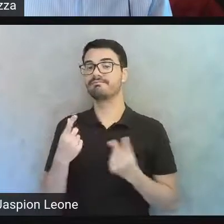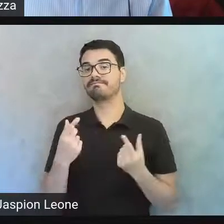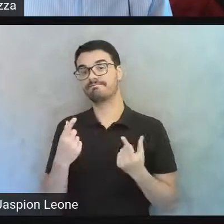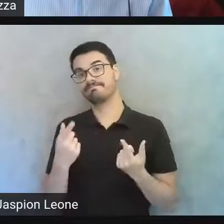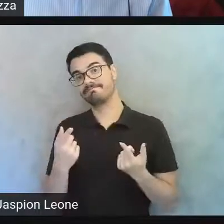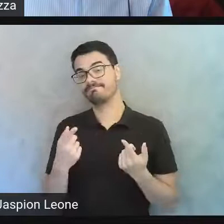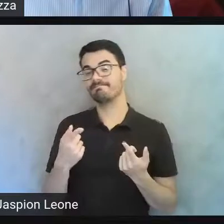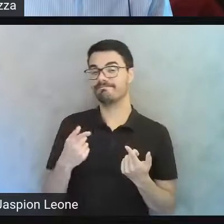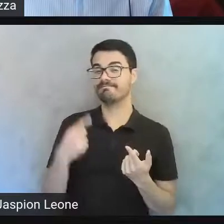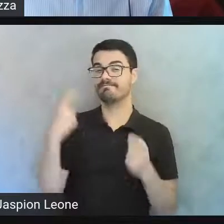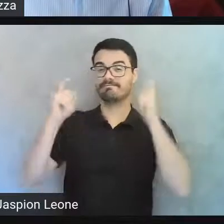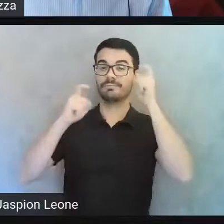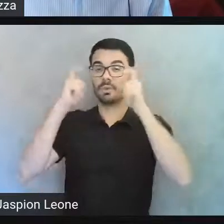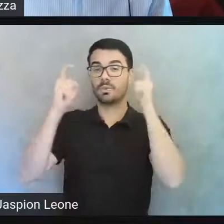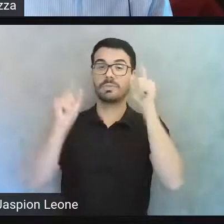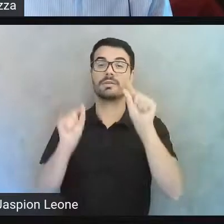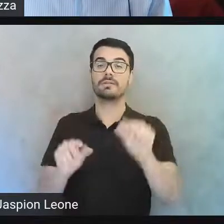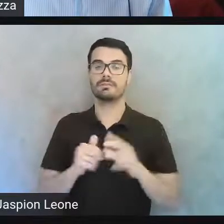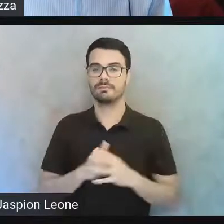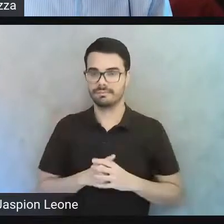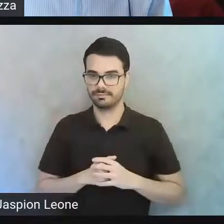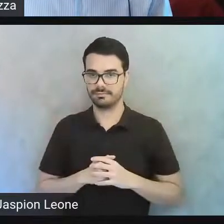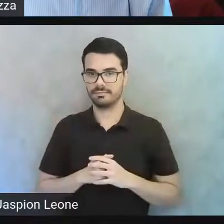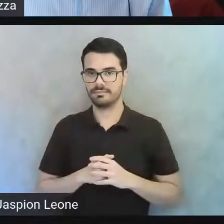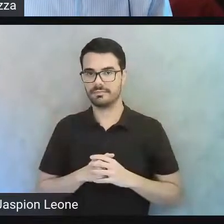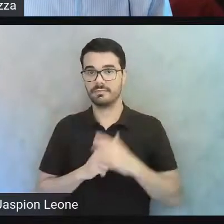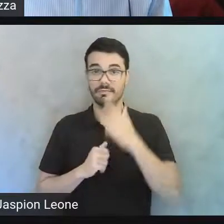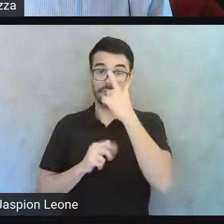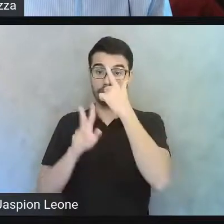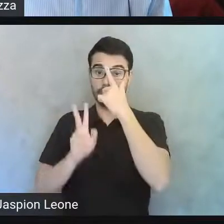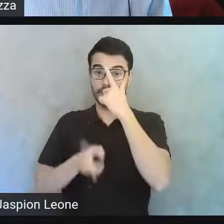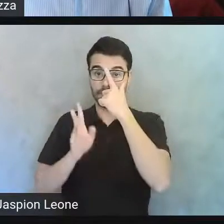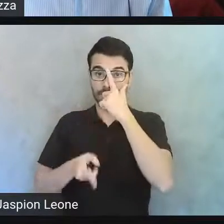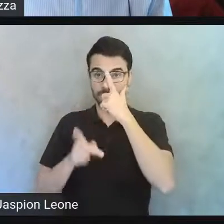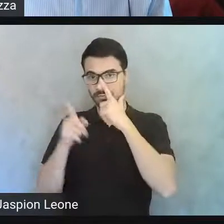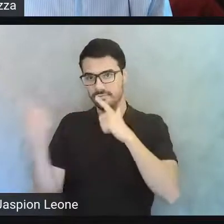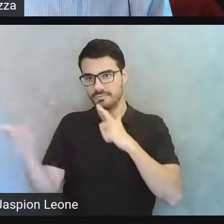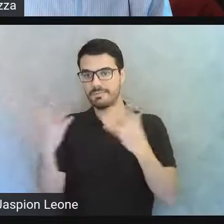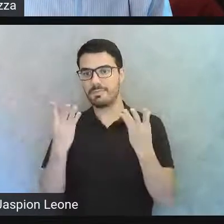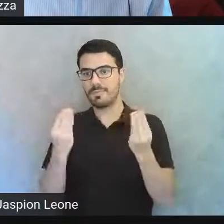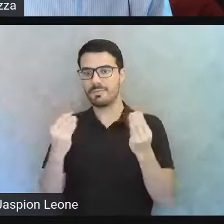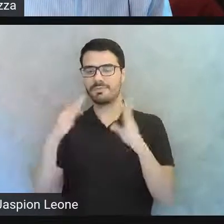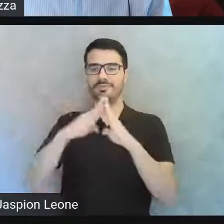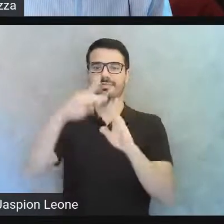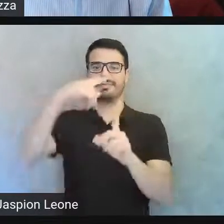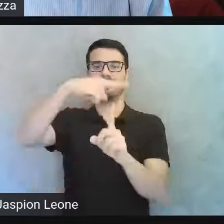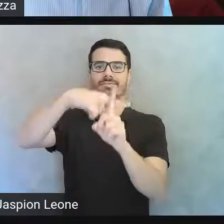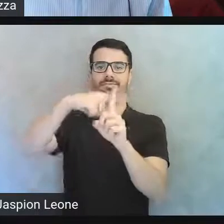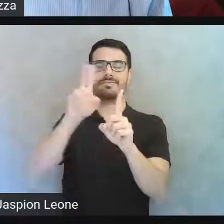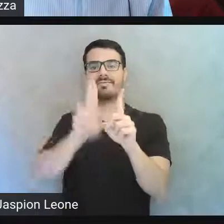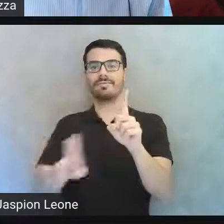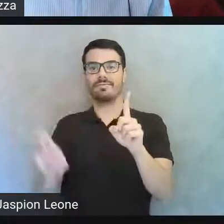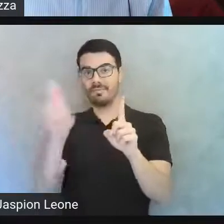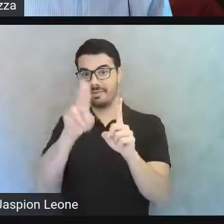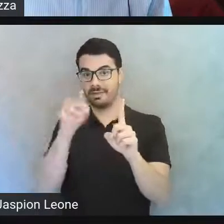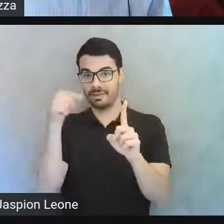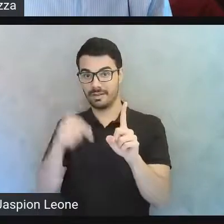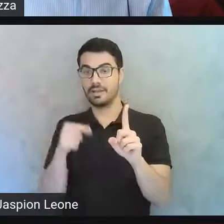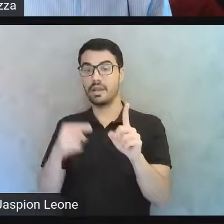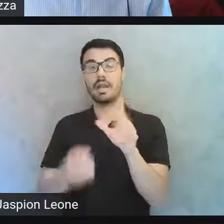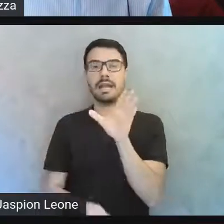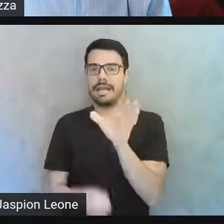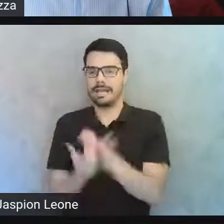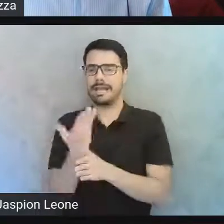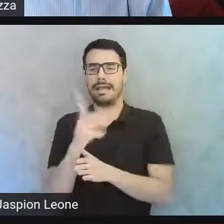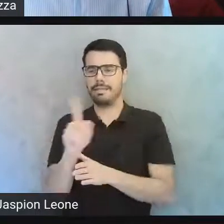que é preocupante, que é o fato de que, com frequência, muitas igrejas são utilizadas, nem vou dizer que elas são feitas para isso, longe